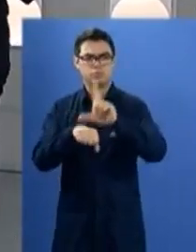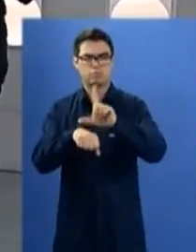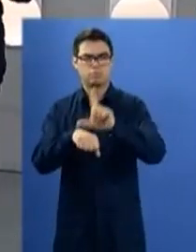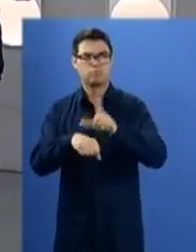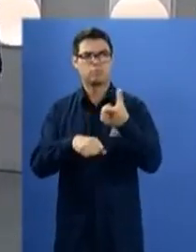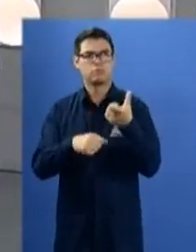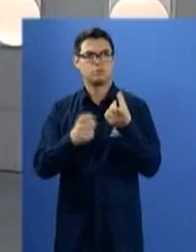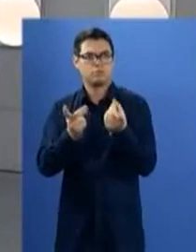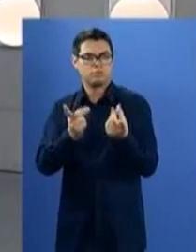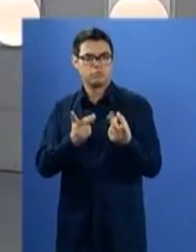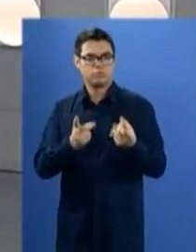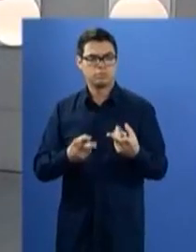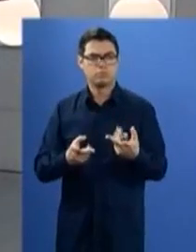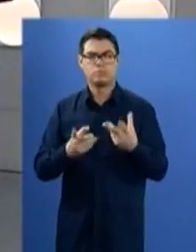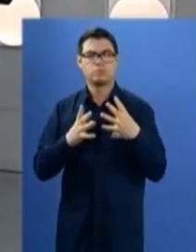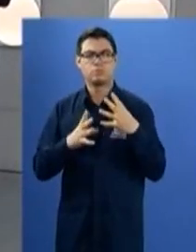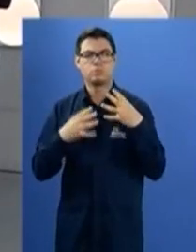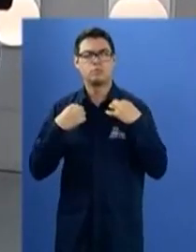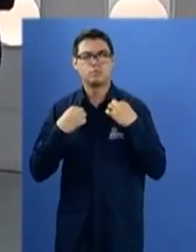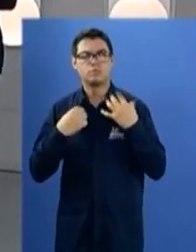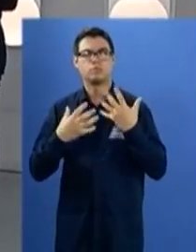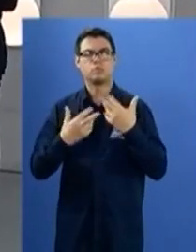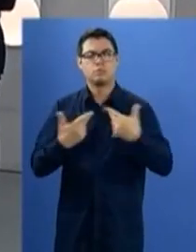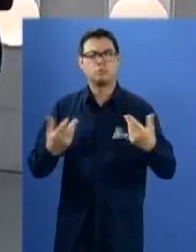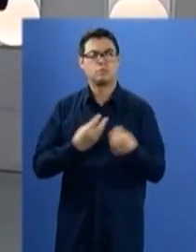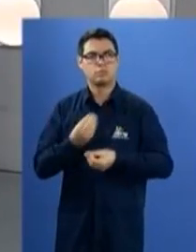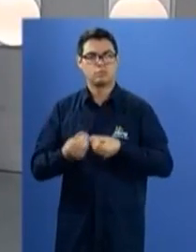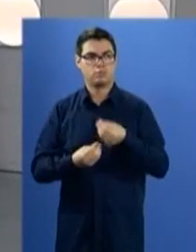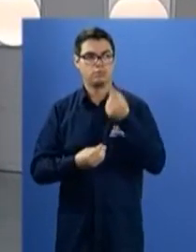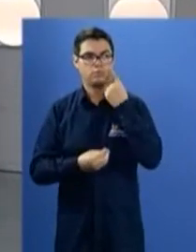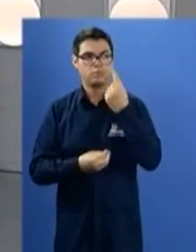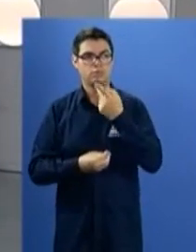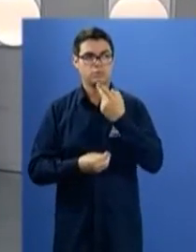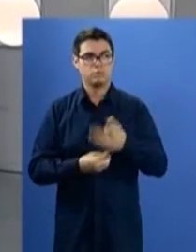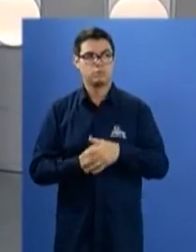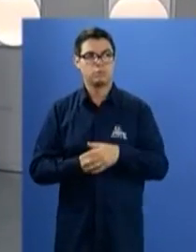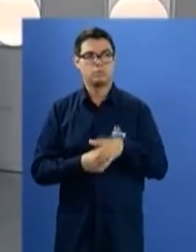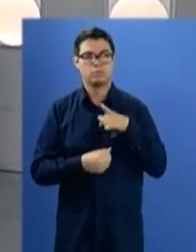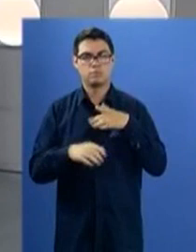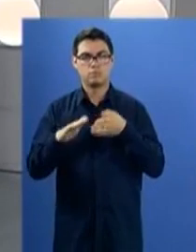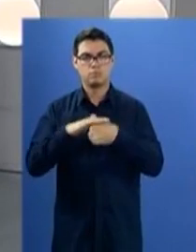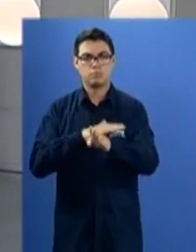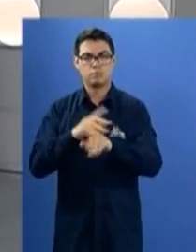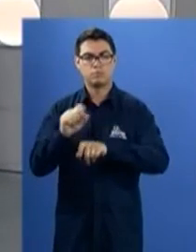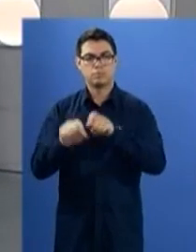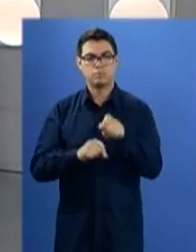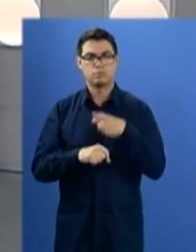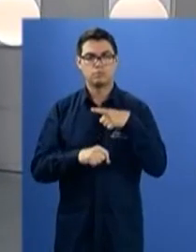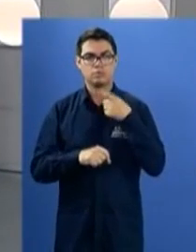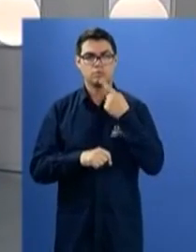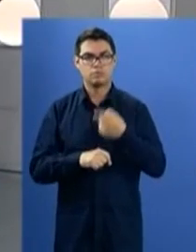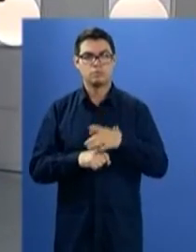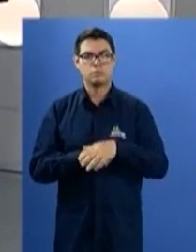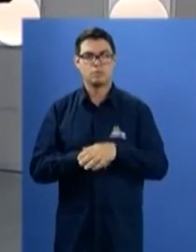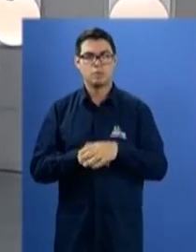de varejo, uma loja de imóveis, uma loja de roupas, enfim. Temos aqui como entrada o quê? Temos bens